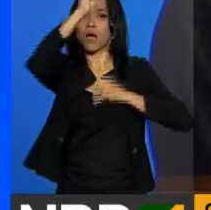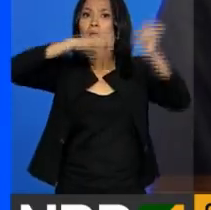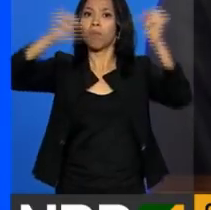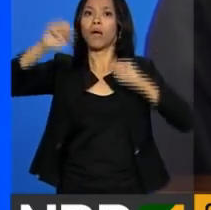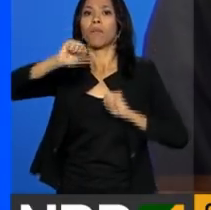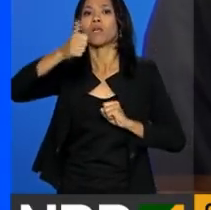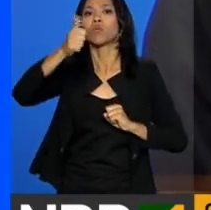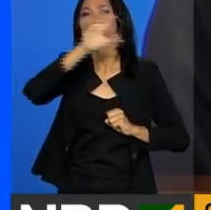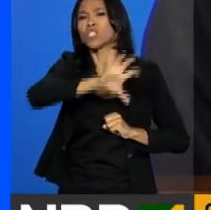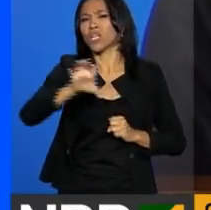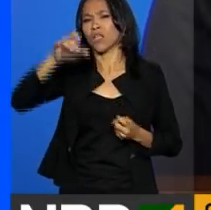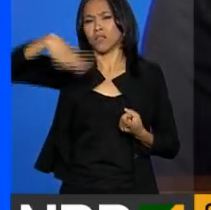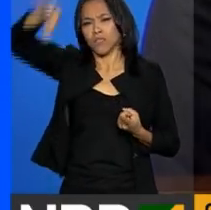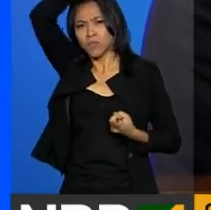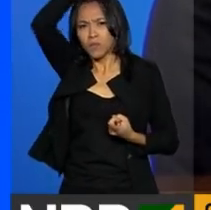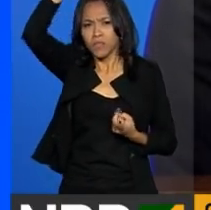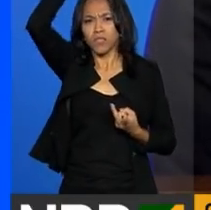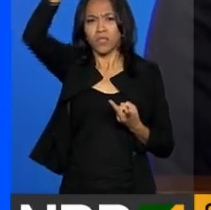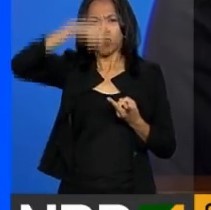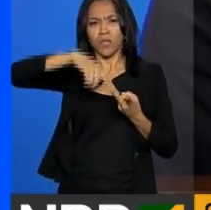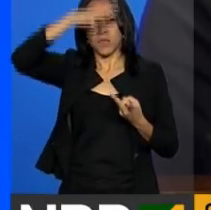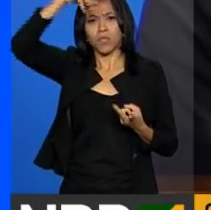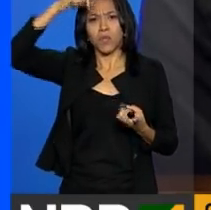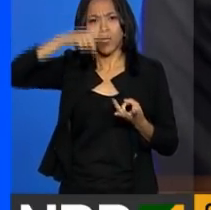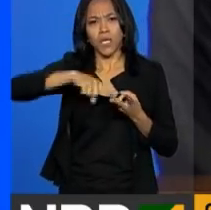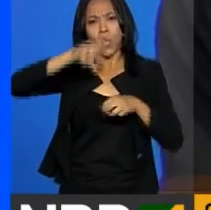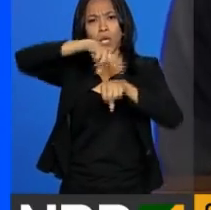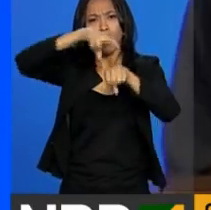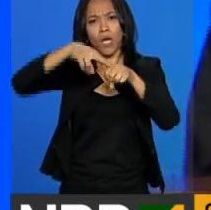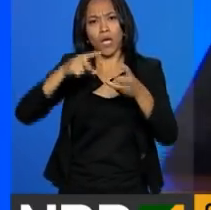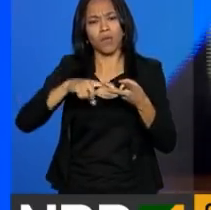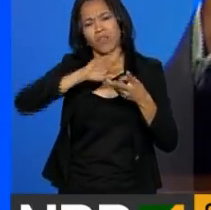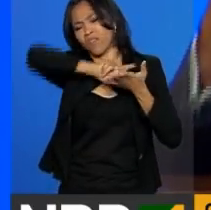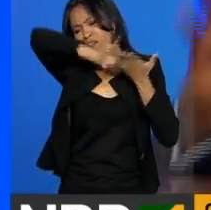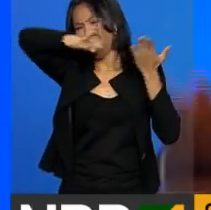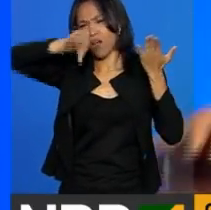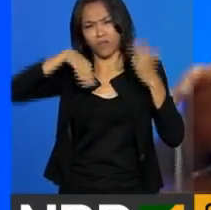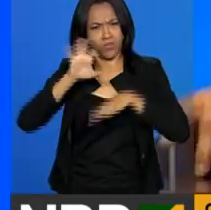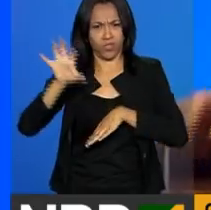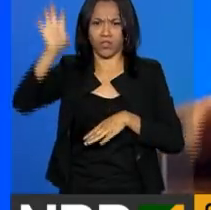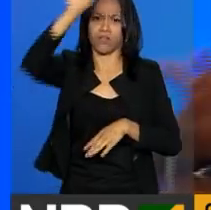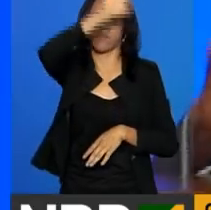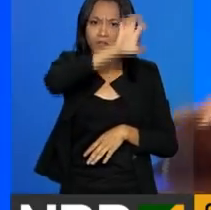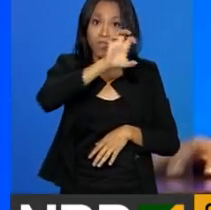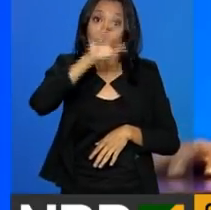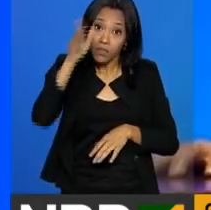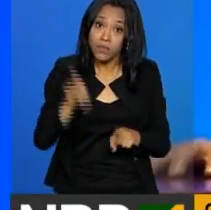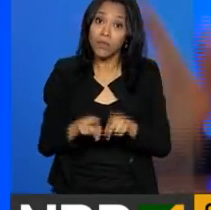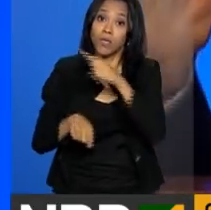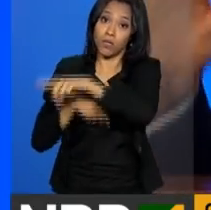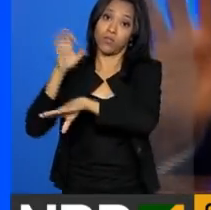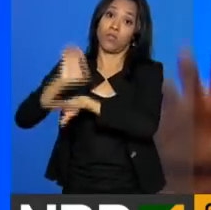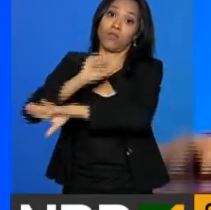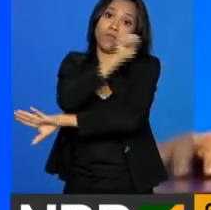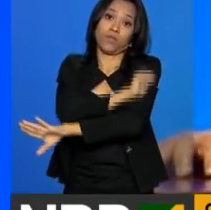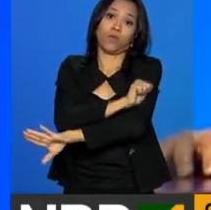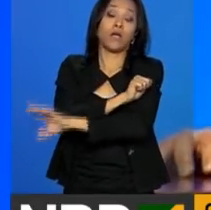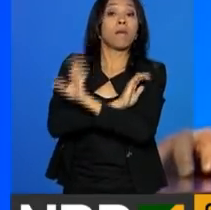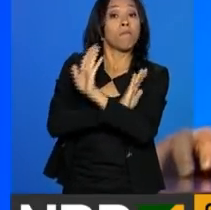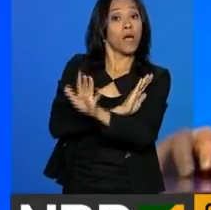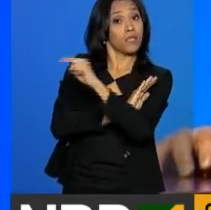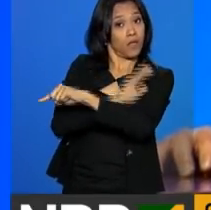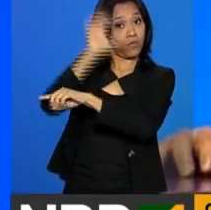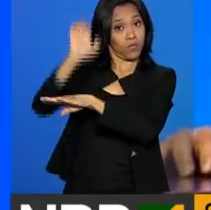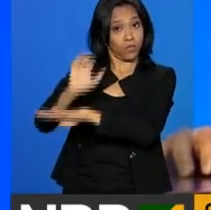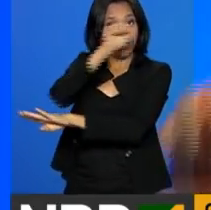espírito santo amazonas roraima rondônia rio grande enfim onde está inclusive no rio de janeiro no rio de janeiro embora